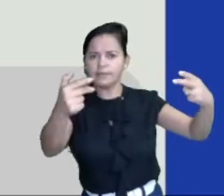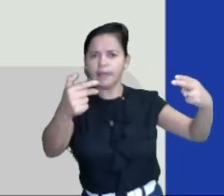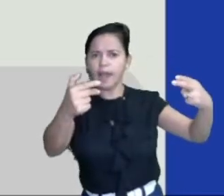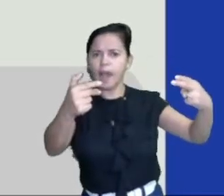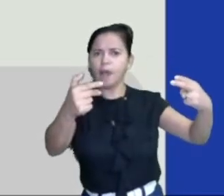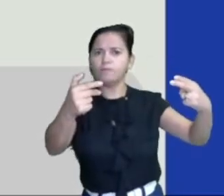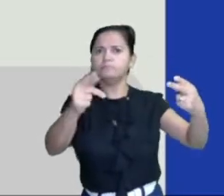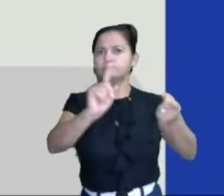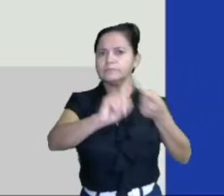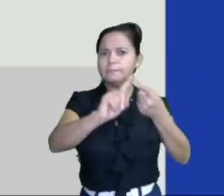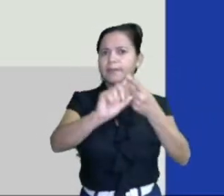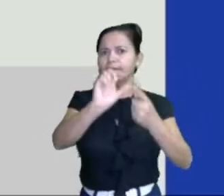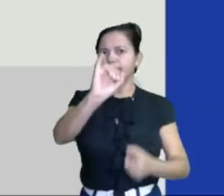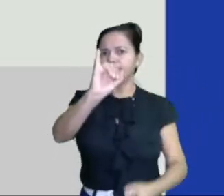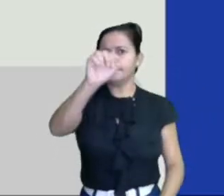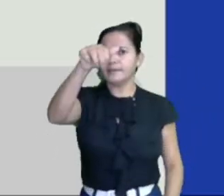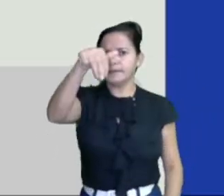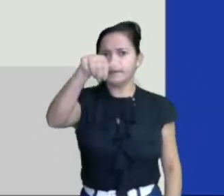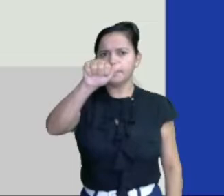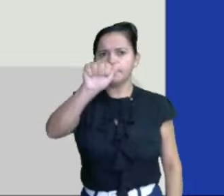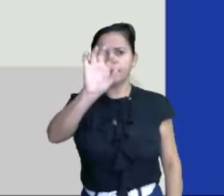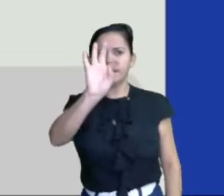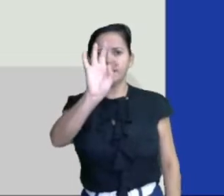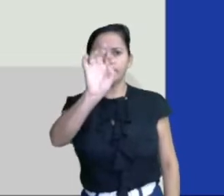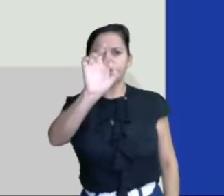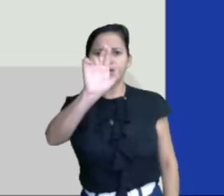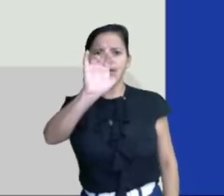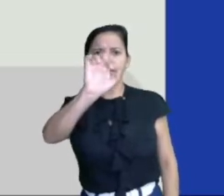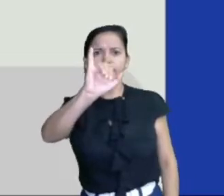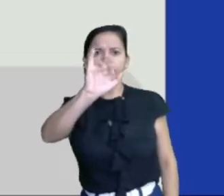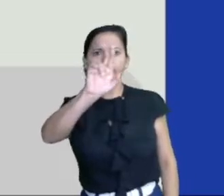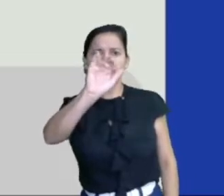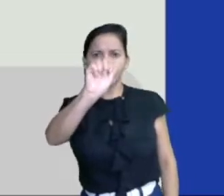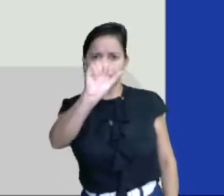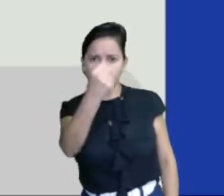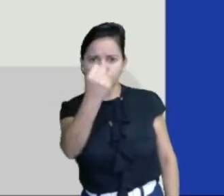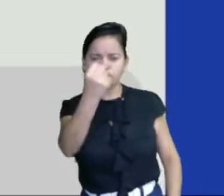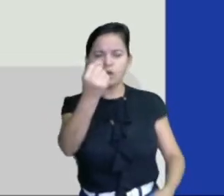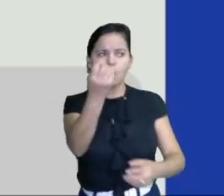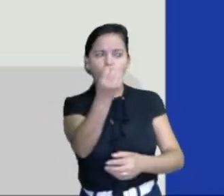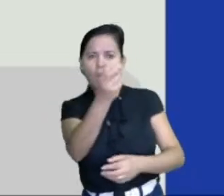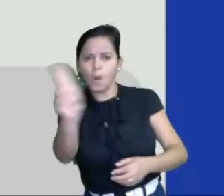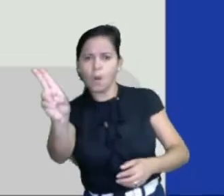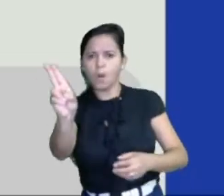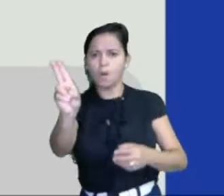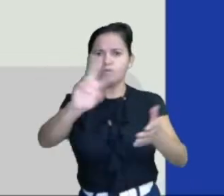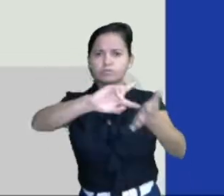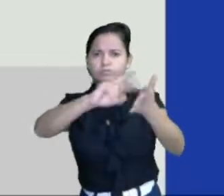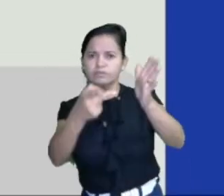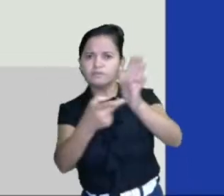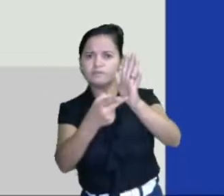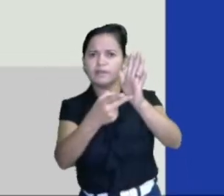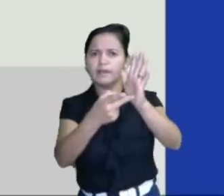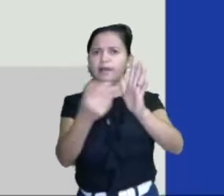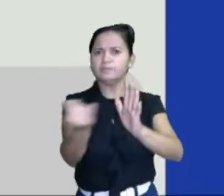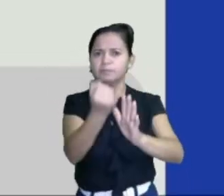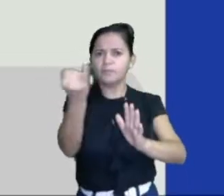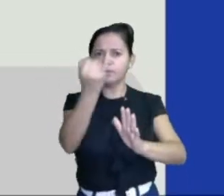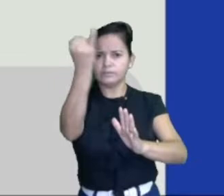imateriais, naturais ou imóveis, com significado e importância